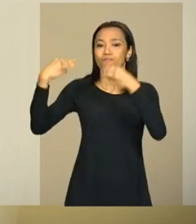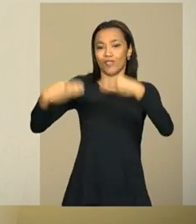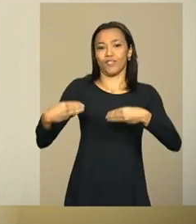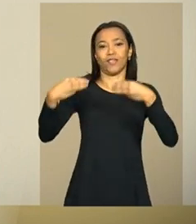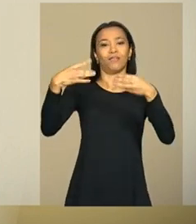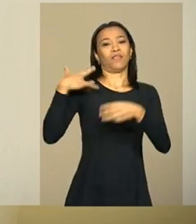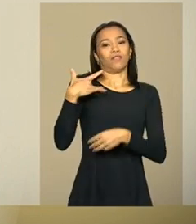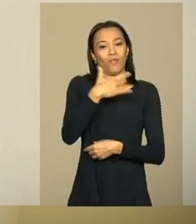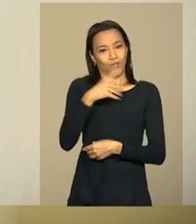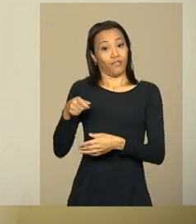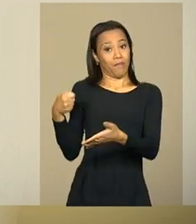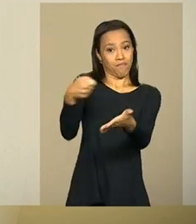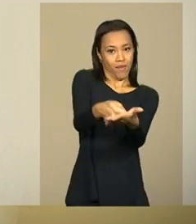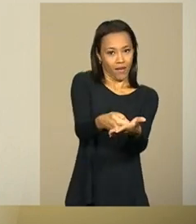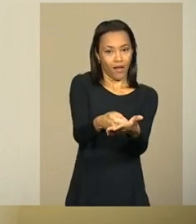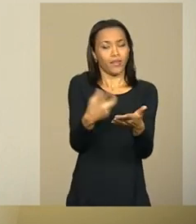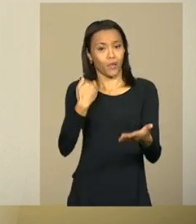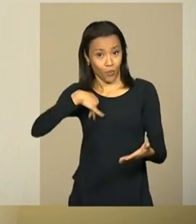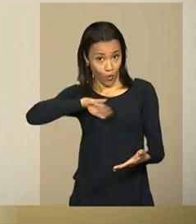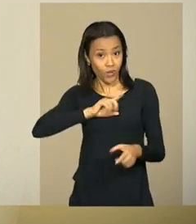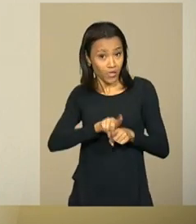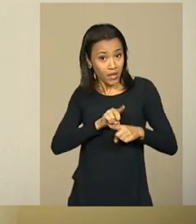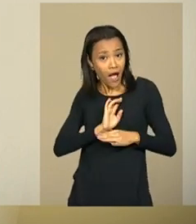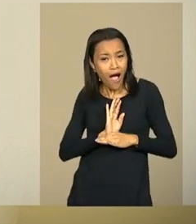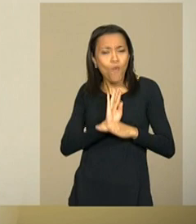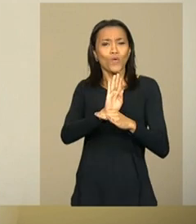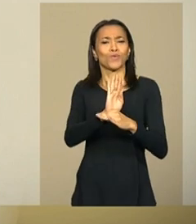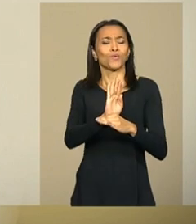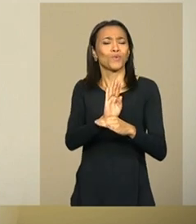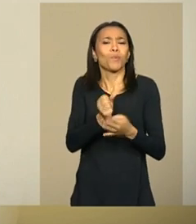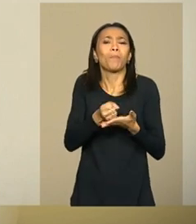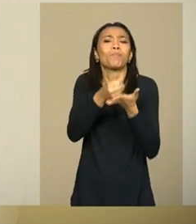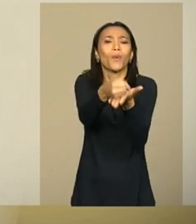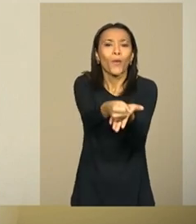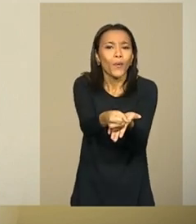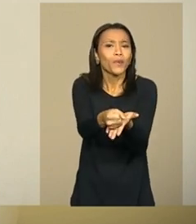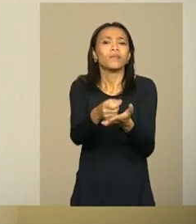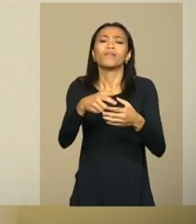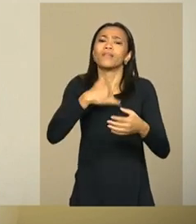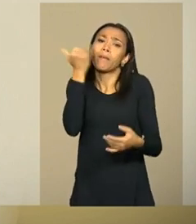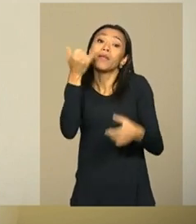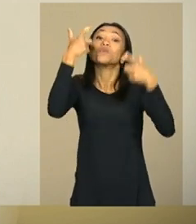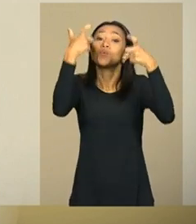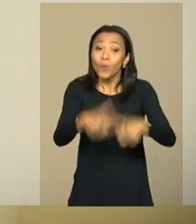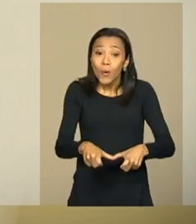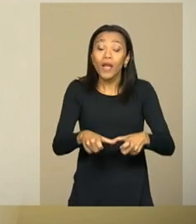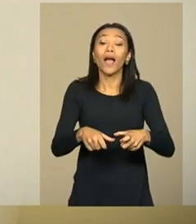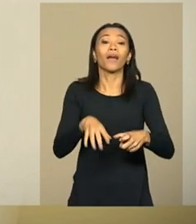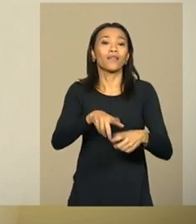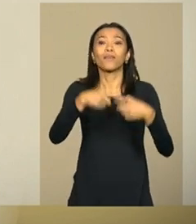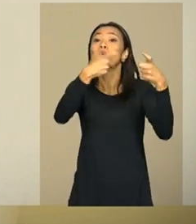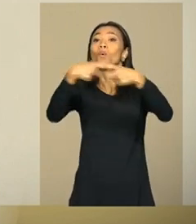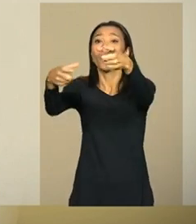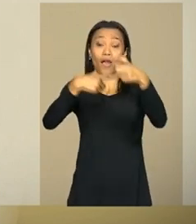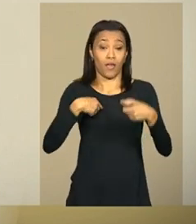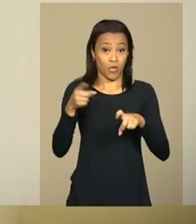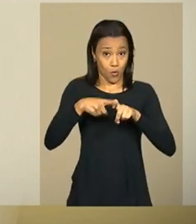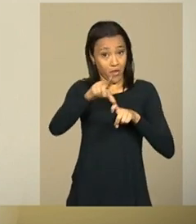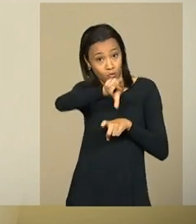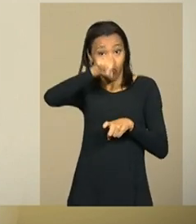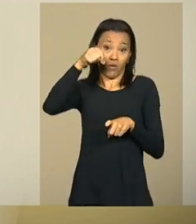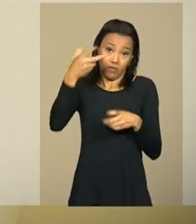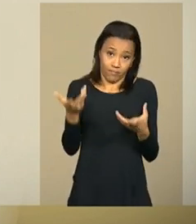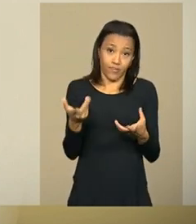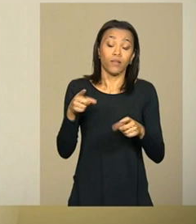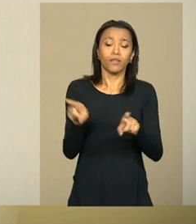Saúde Além disso pagaríamos uma ajuda de custo conforme a região na qual o médico estiver estabelecido